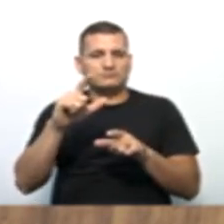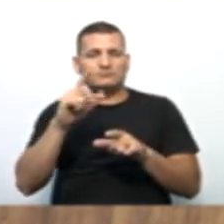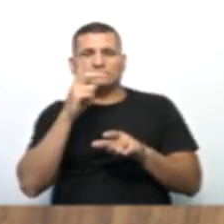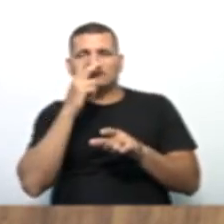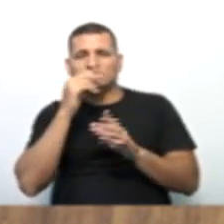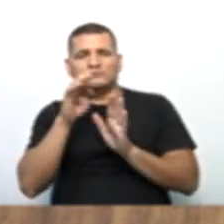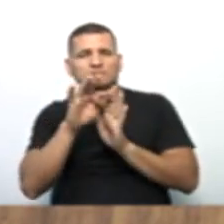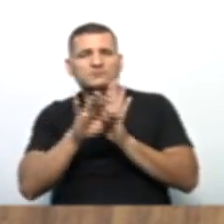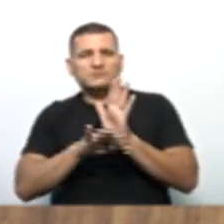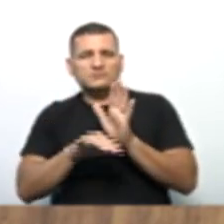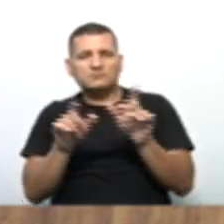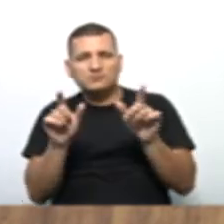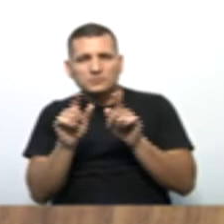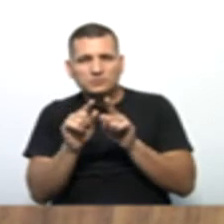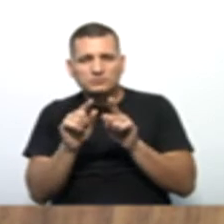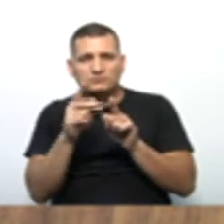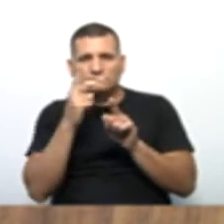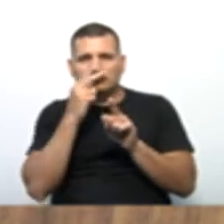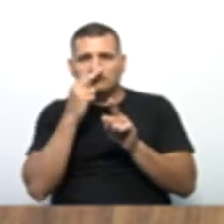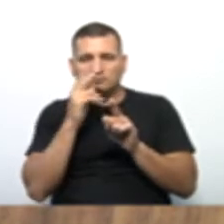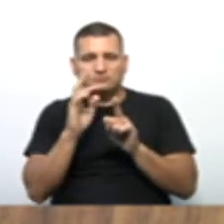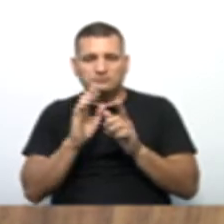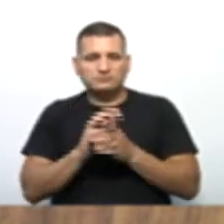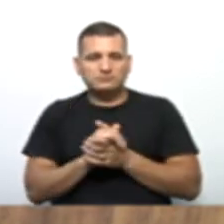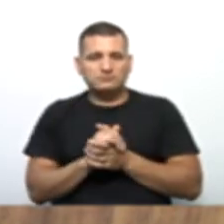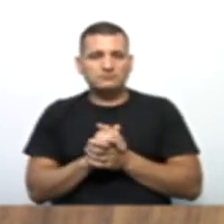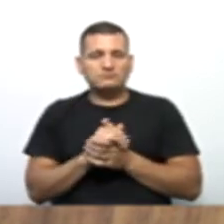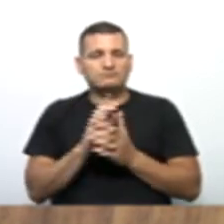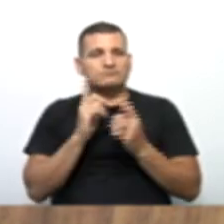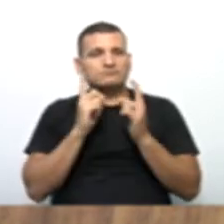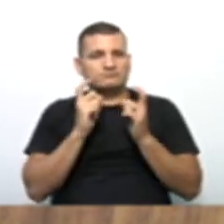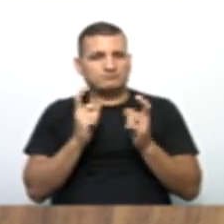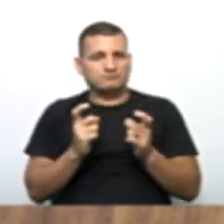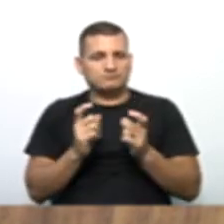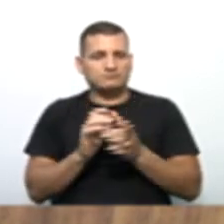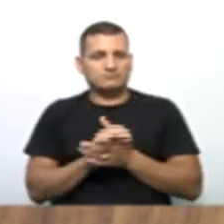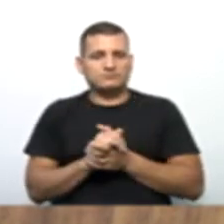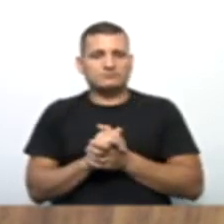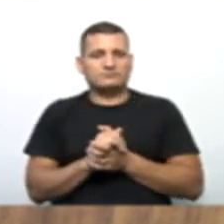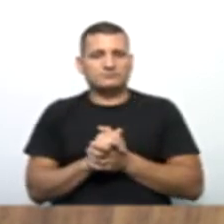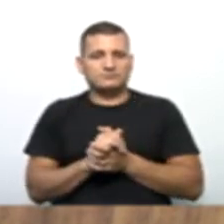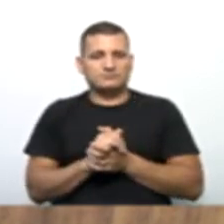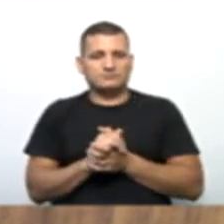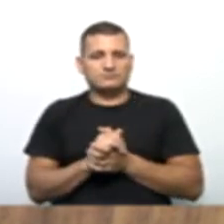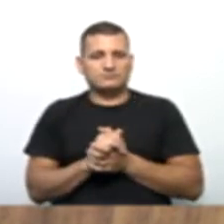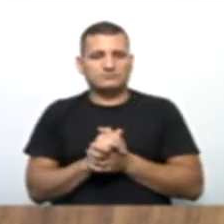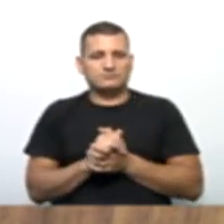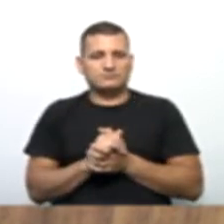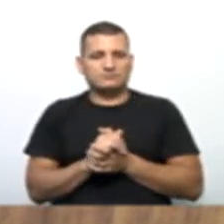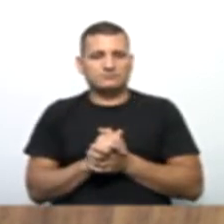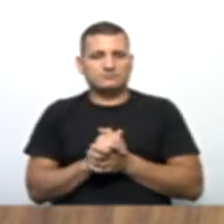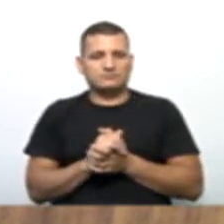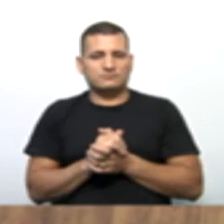texto é menor é por isso uma coisa é interessante ele sempre tem uma